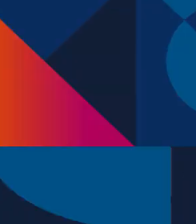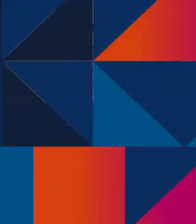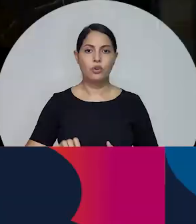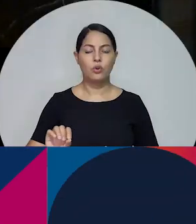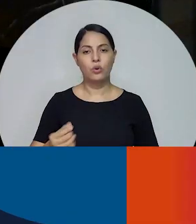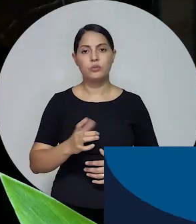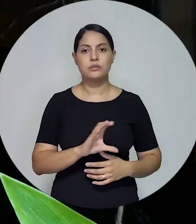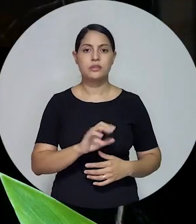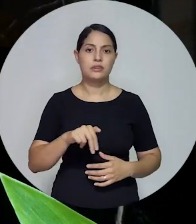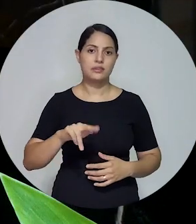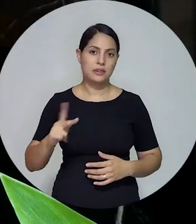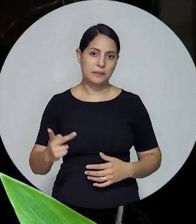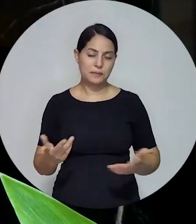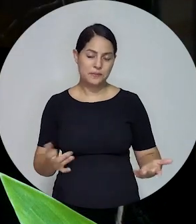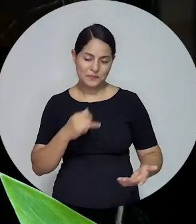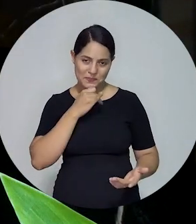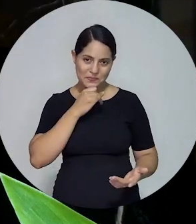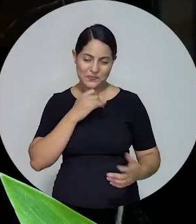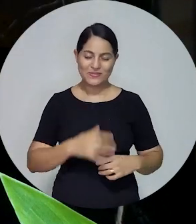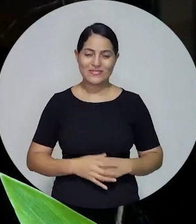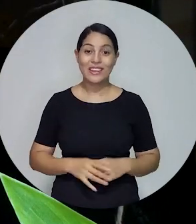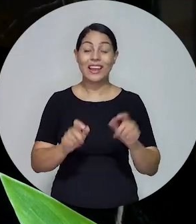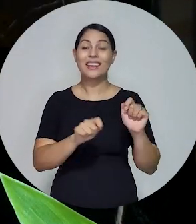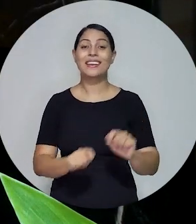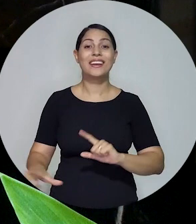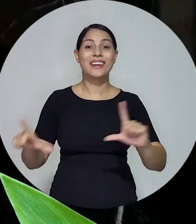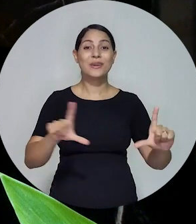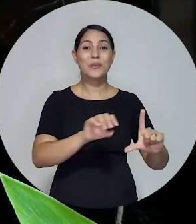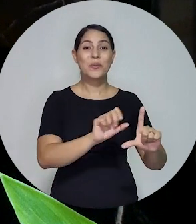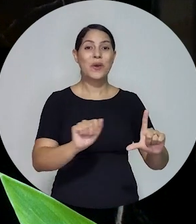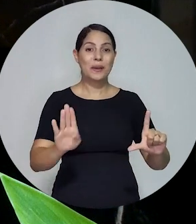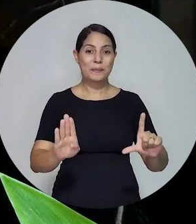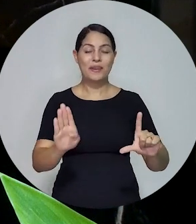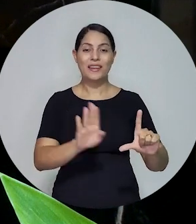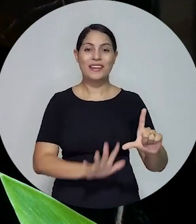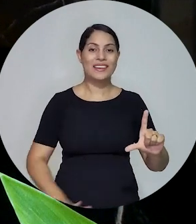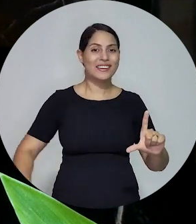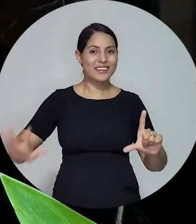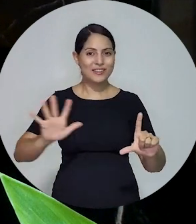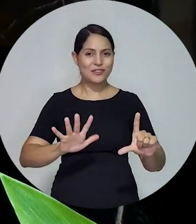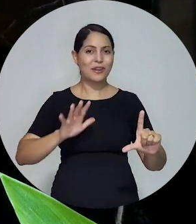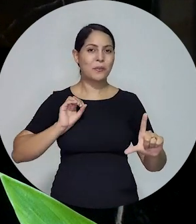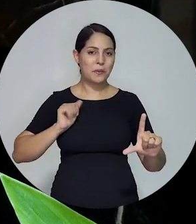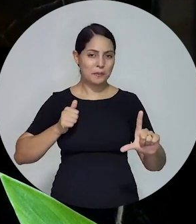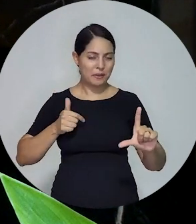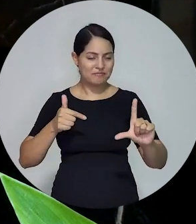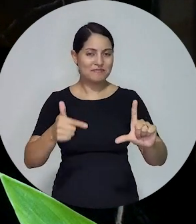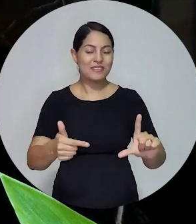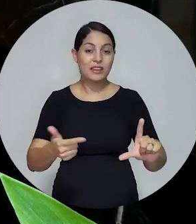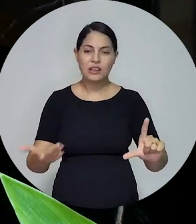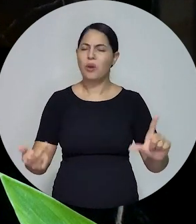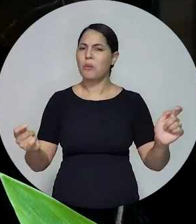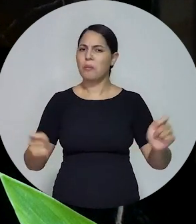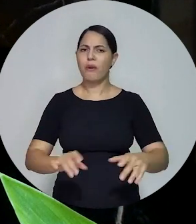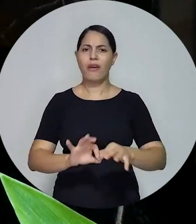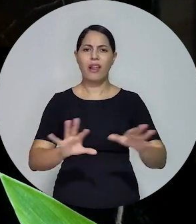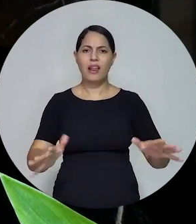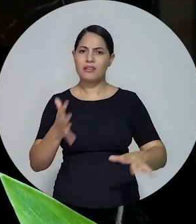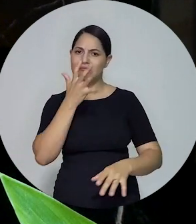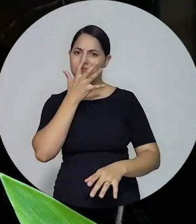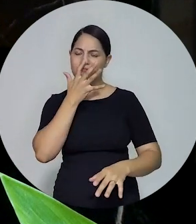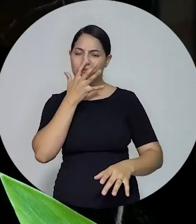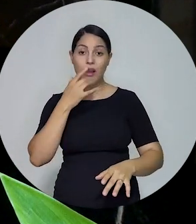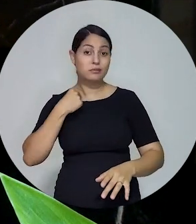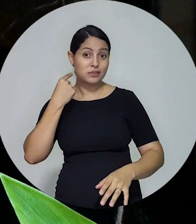exemplo. Este programa é mais uma produção da Ordem dos Advogados do Brasil. Aqui você fica por dentro das informações